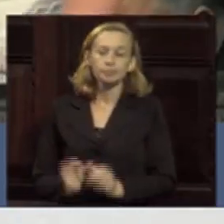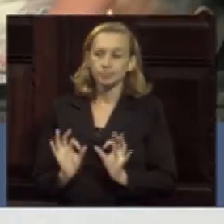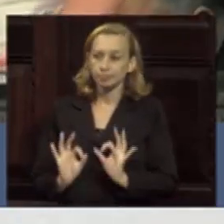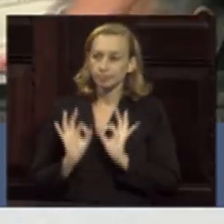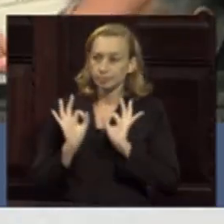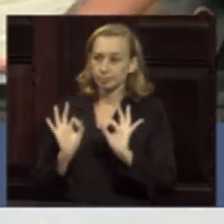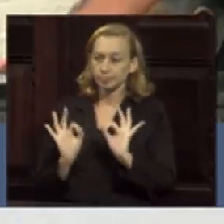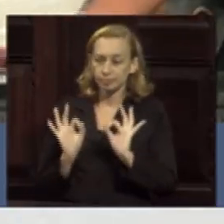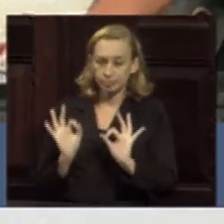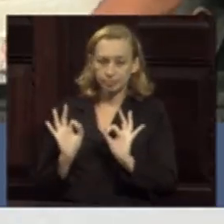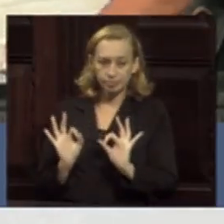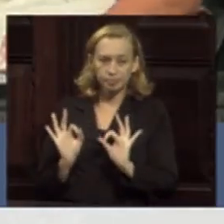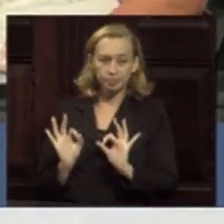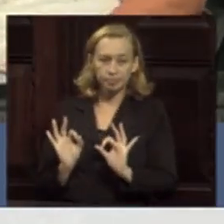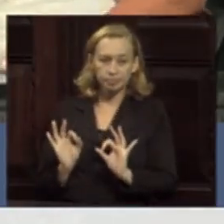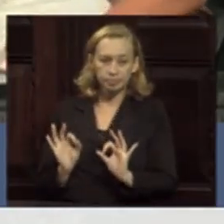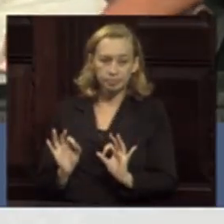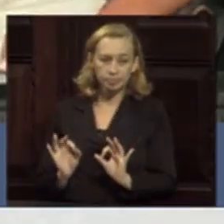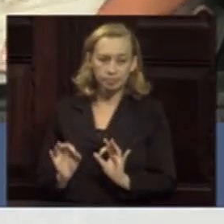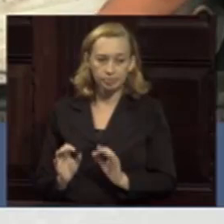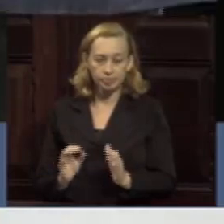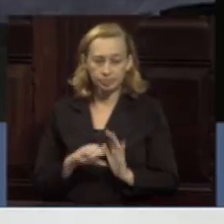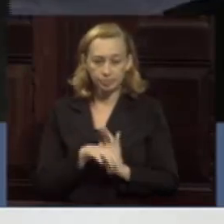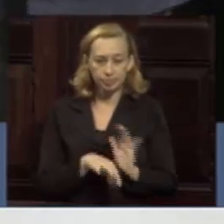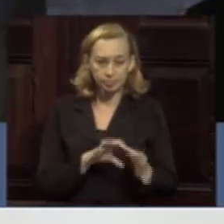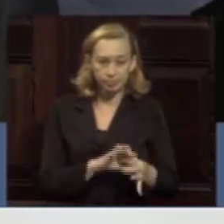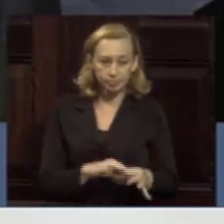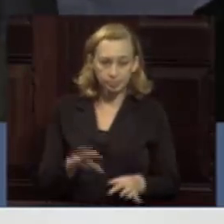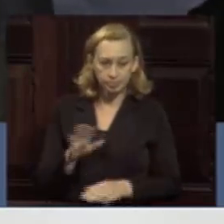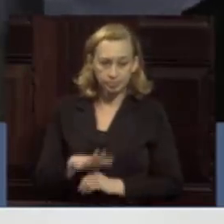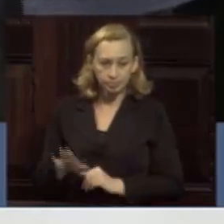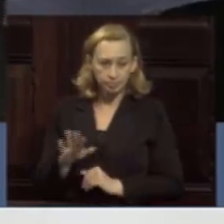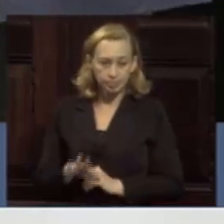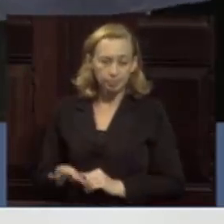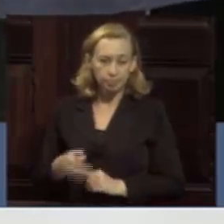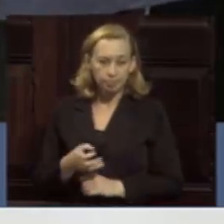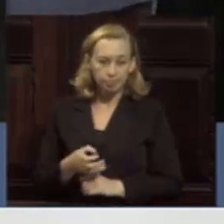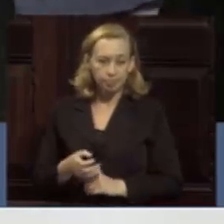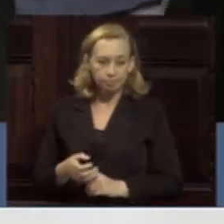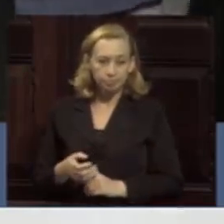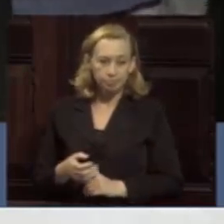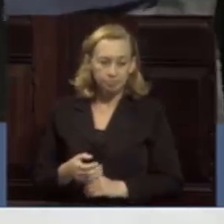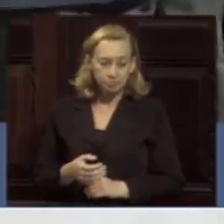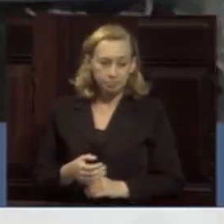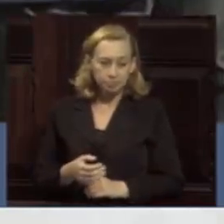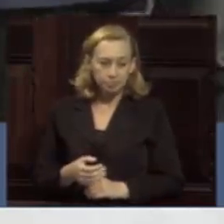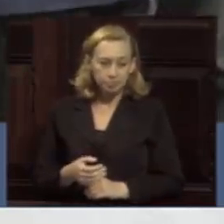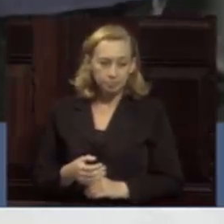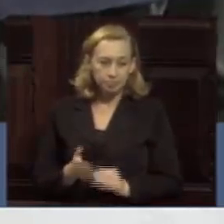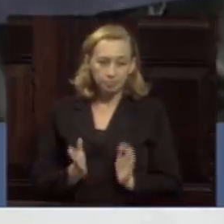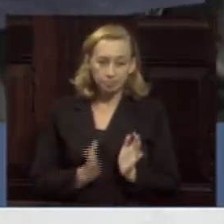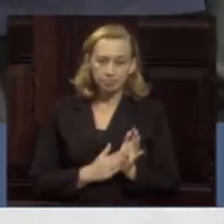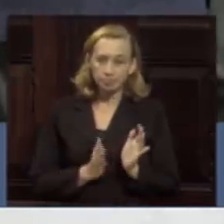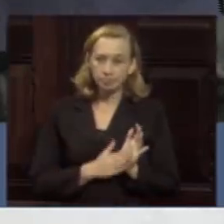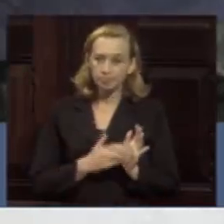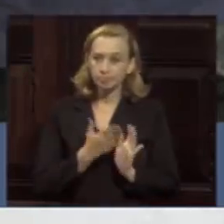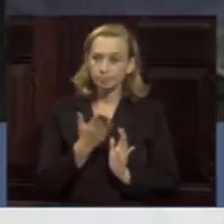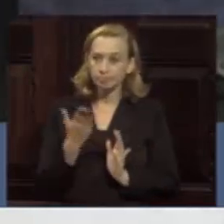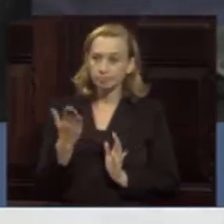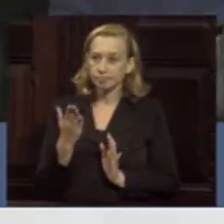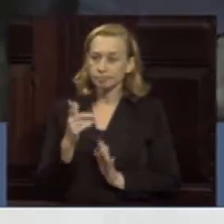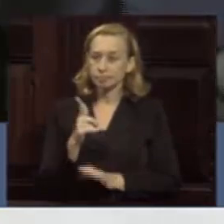Criança. Da Criança e do Adolescente. Perfeito. Exatamente. E aqui, senhor presidente, aproveitando, saudar a sexta turma do DEGASE, que está aqui